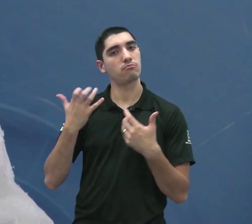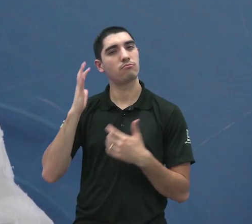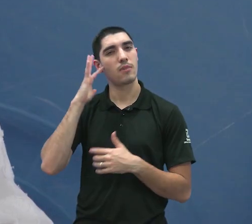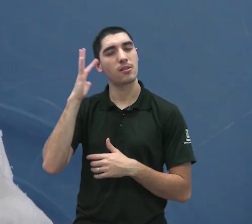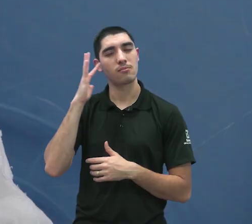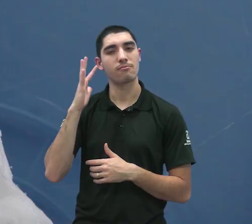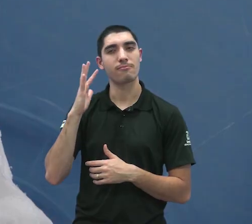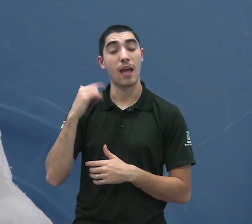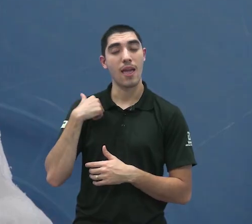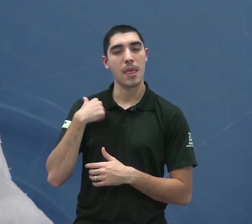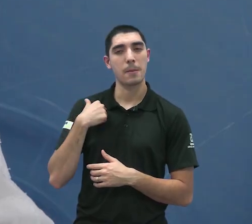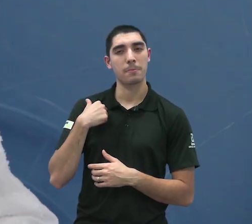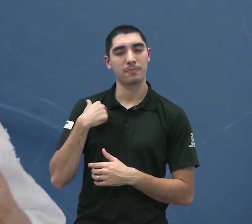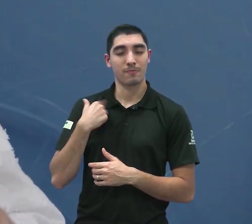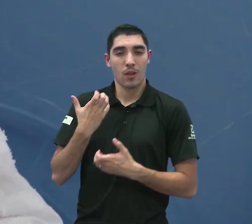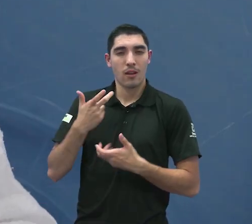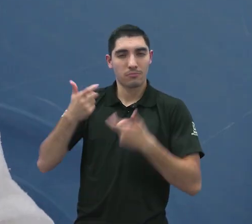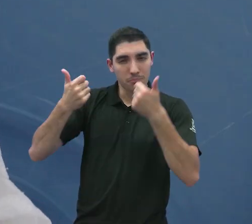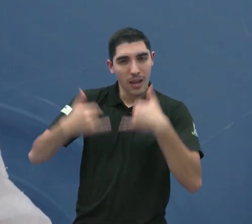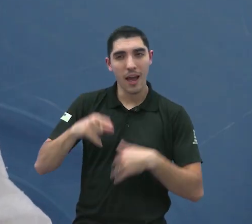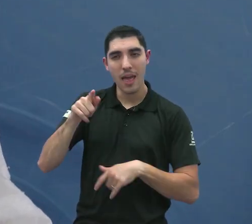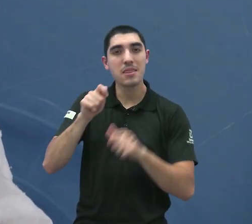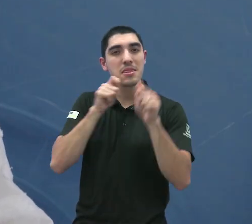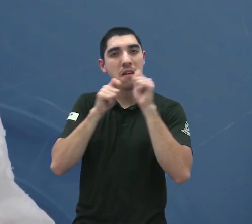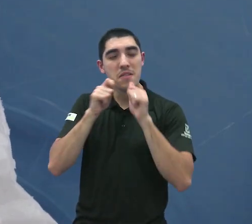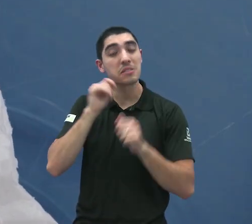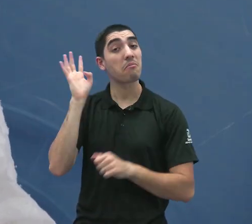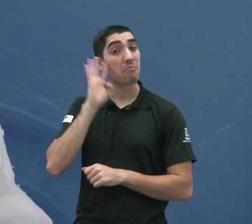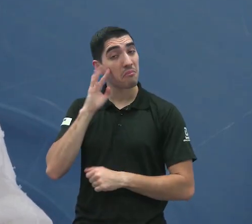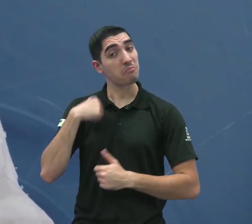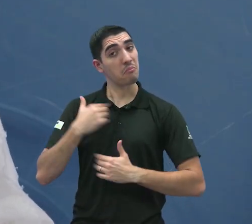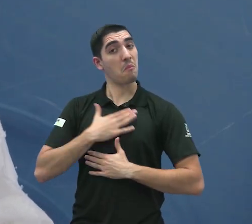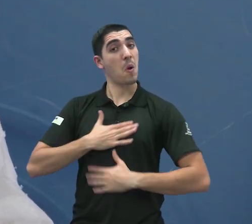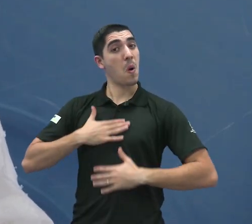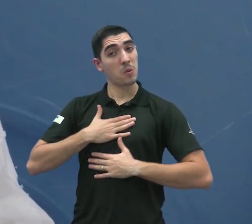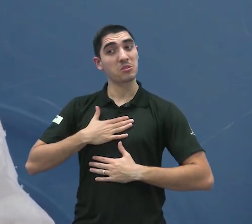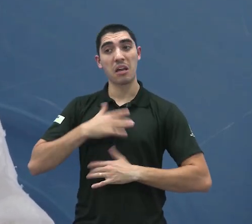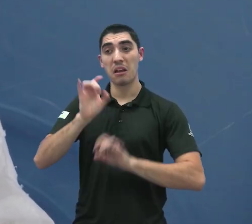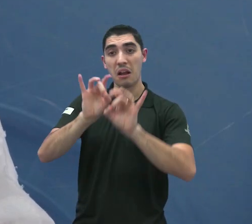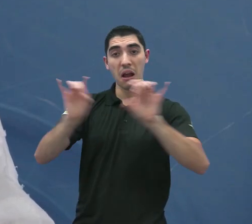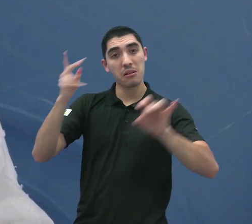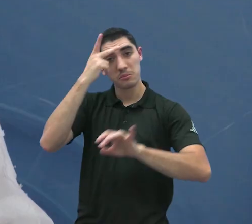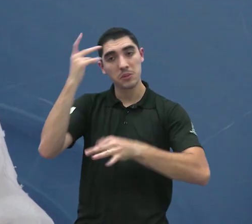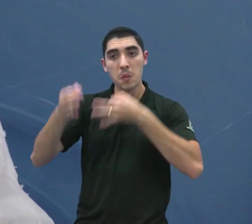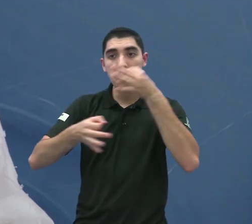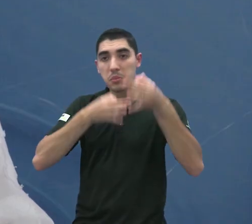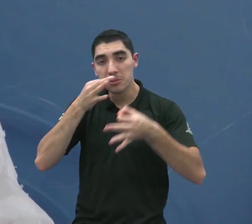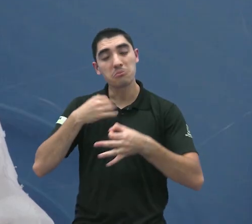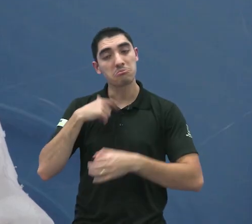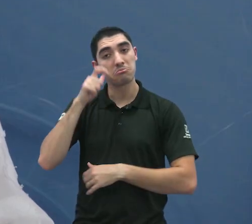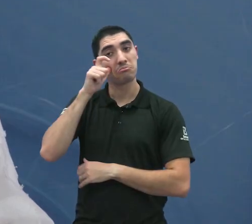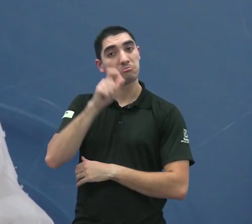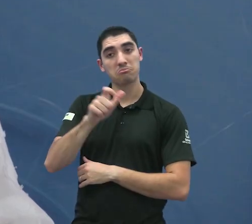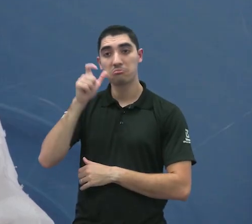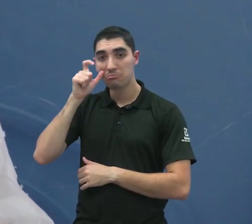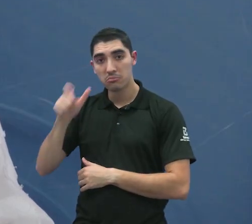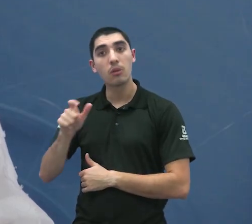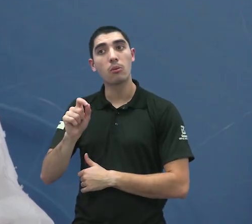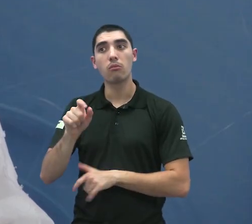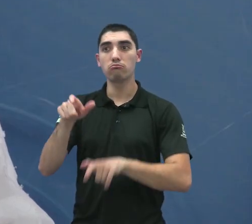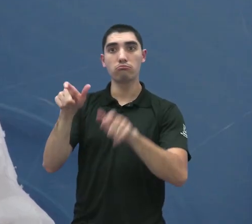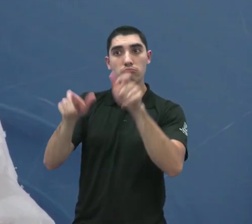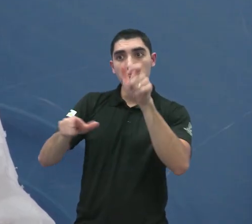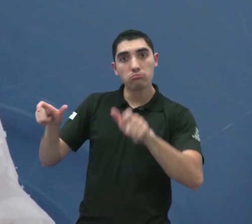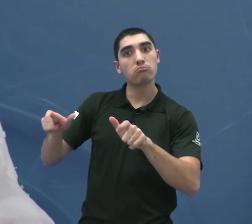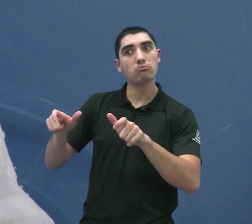muito também da entrevista e da fala das pessoas, né? E o quanto o entendimento